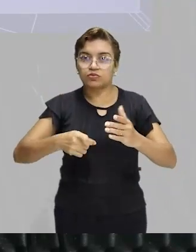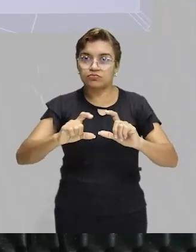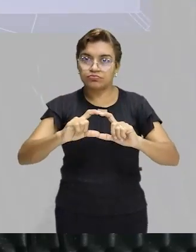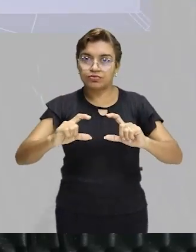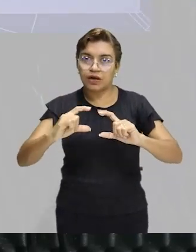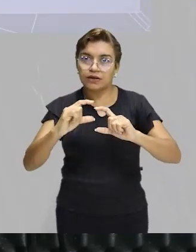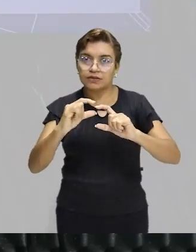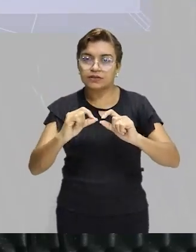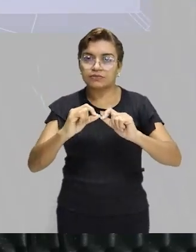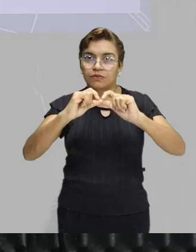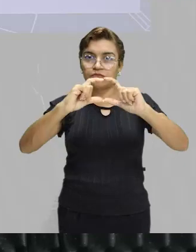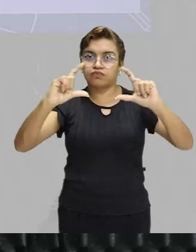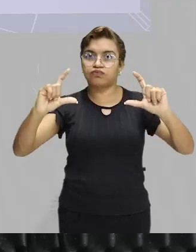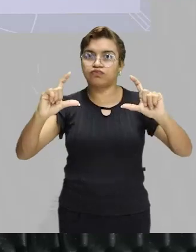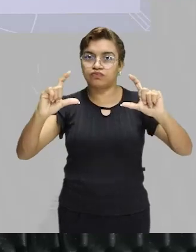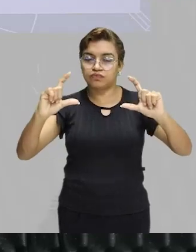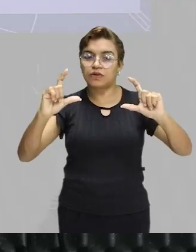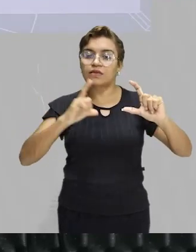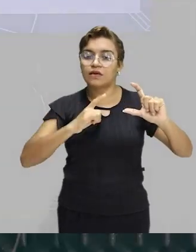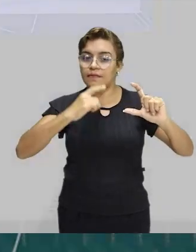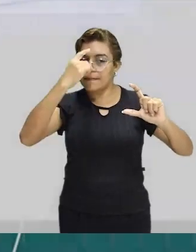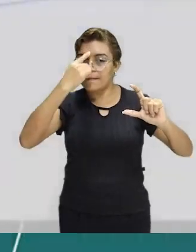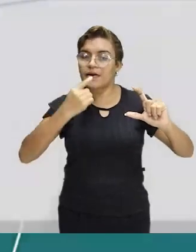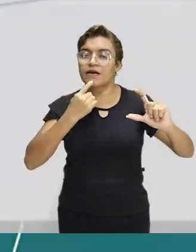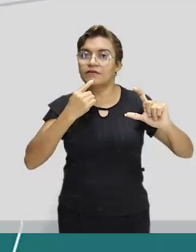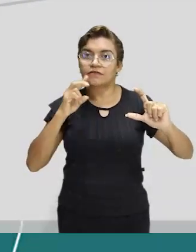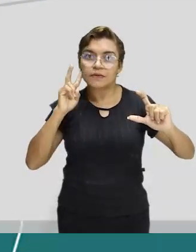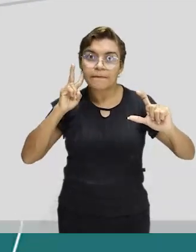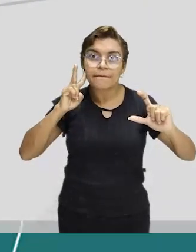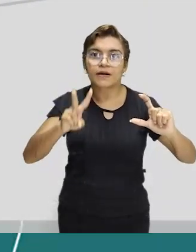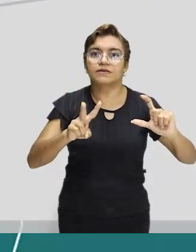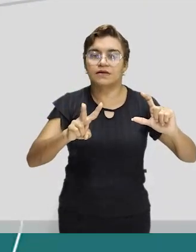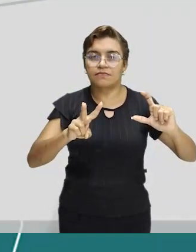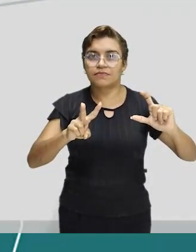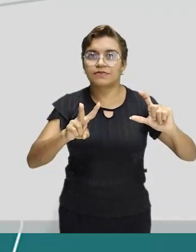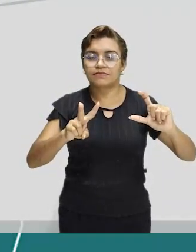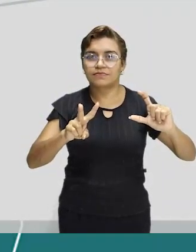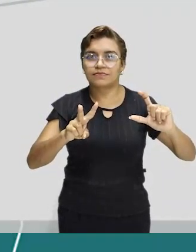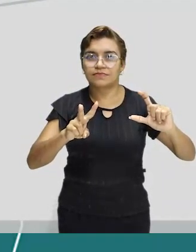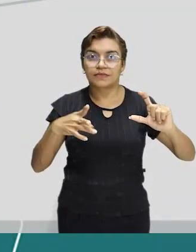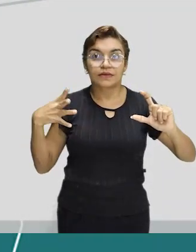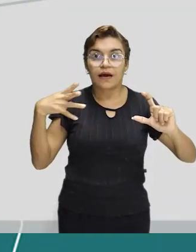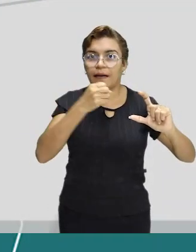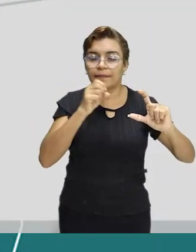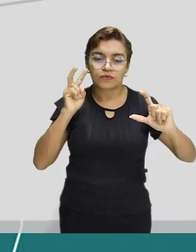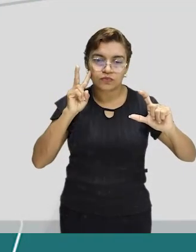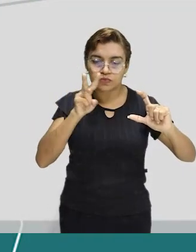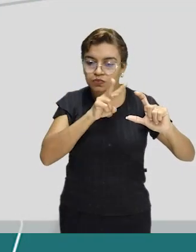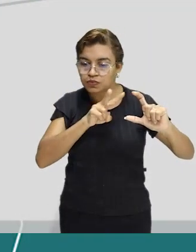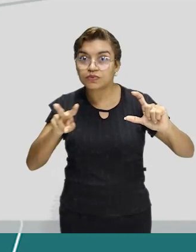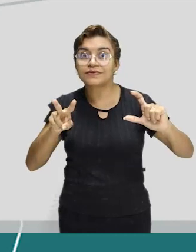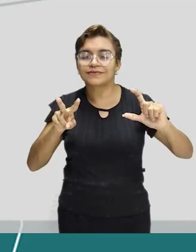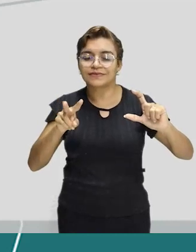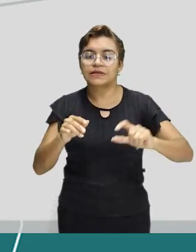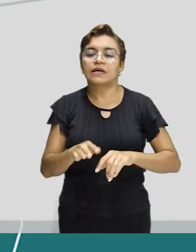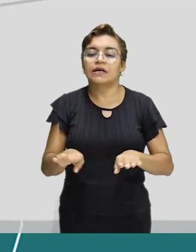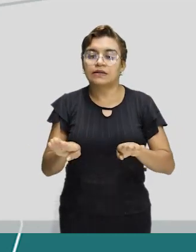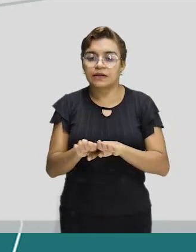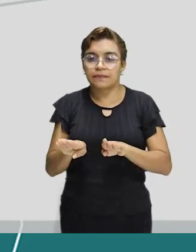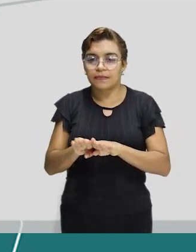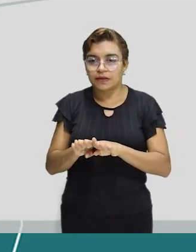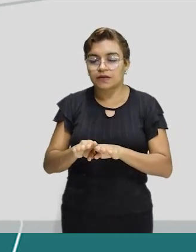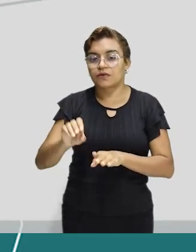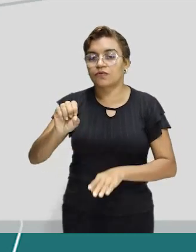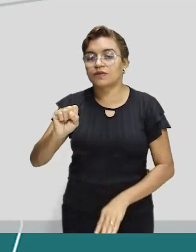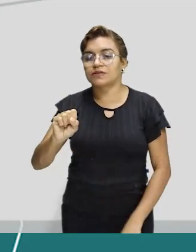essa olhada rápida, por esse rápido movimento dos olhos. Outra situação, mas agora em particular, usando o